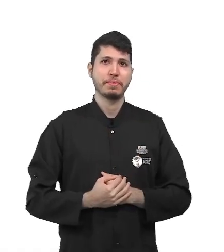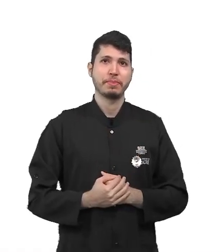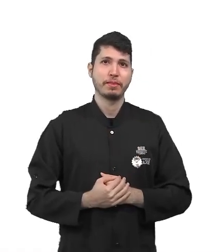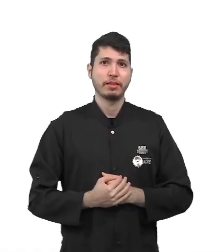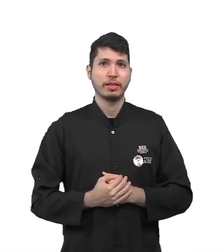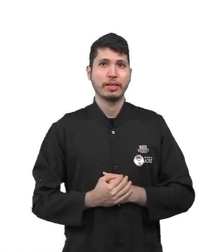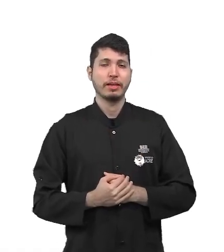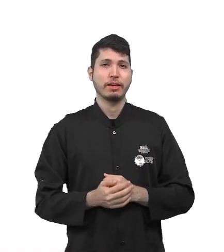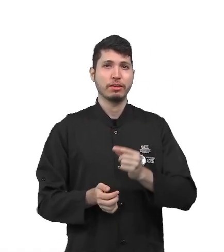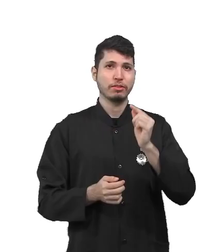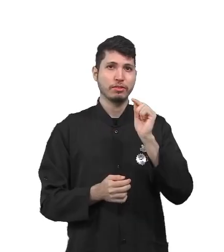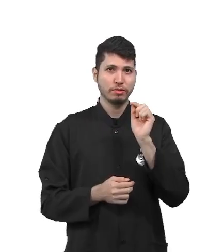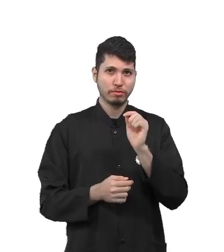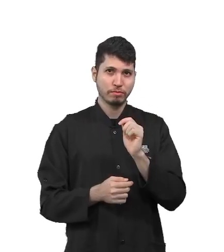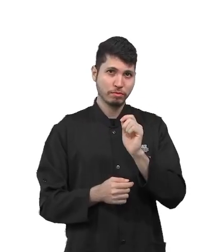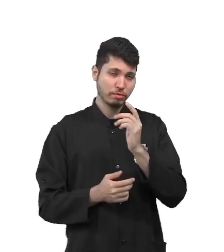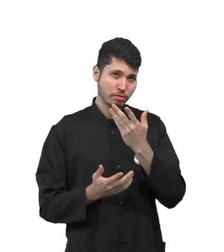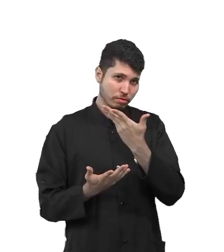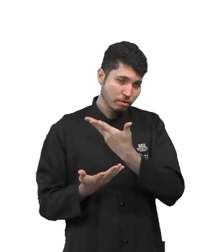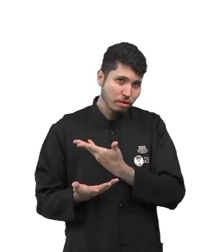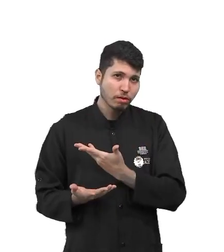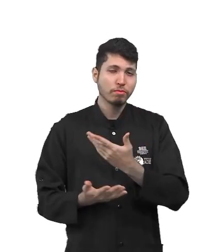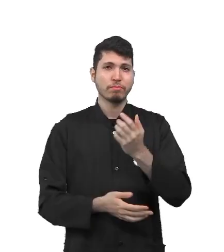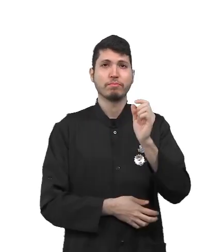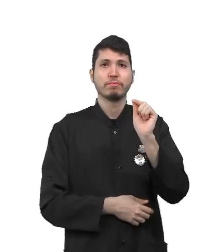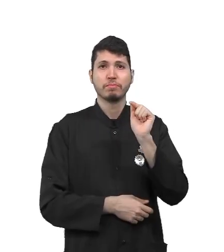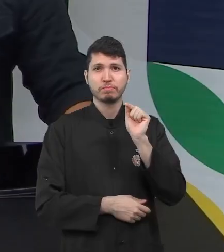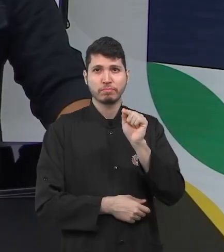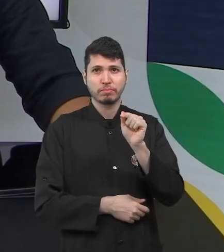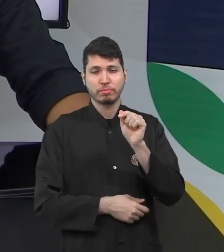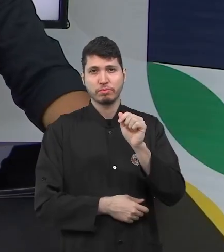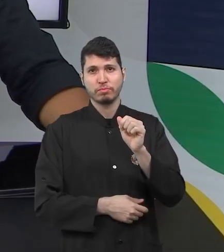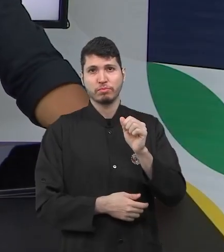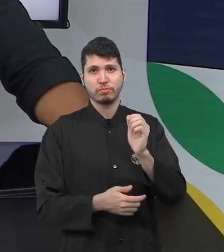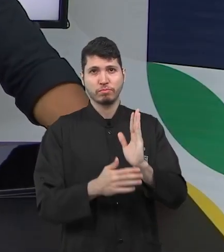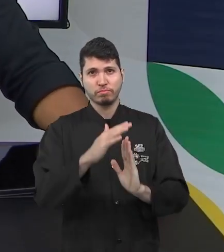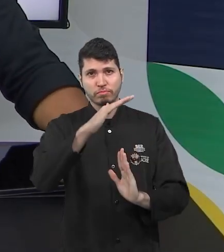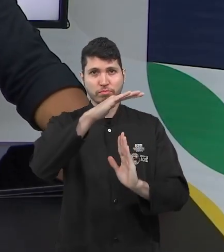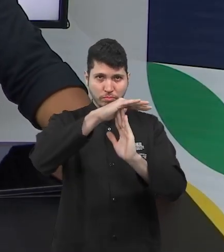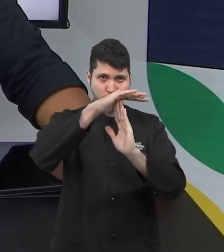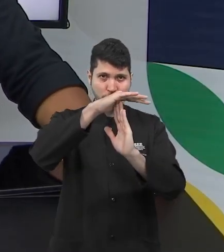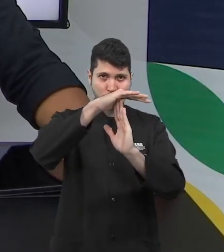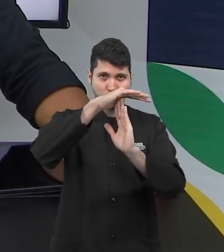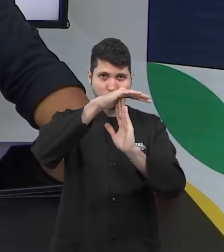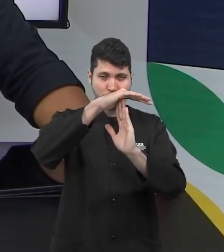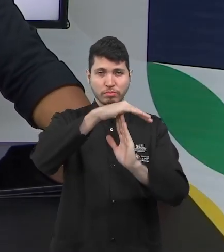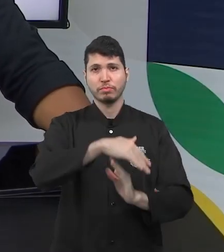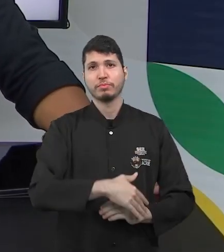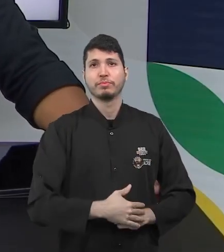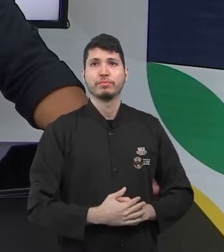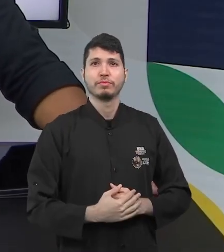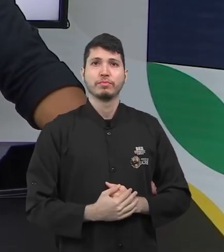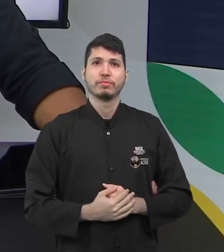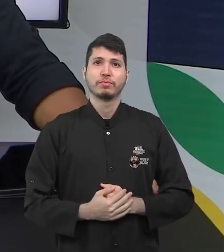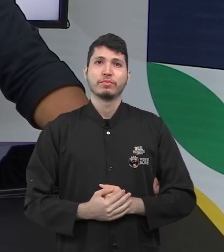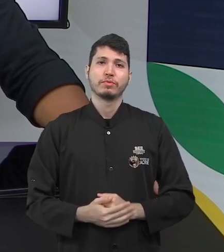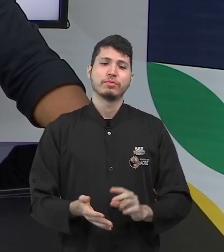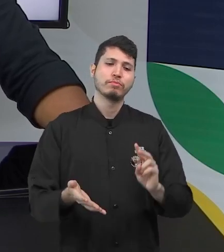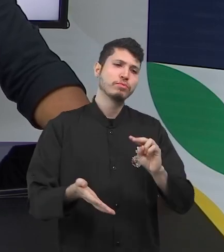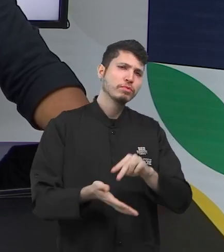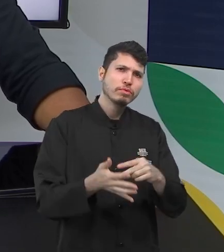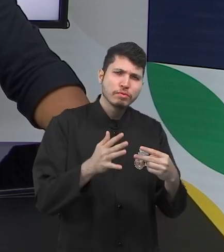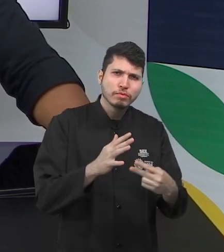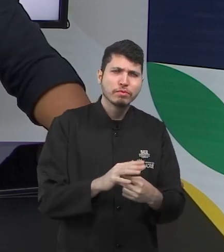máximo. Ok? Vem aqui comigo, vamos dar uma olhadinha aqui, ó. Professor, um exemplo fácil para mim entender o que significa a ideia de ponto de